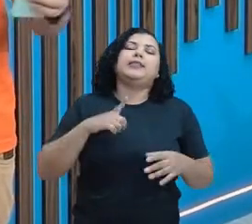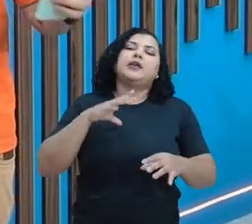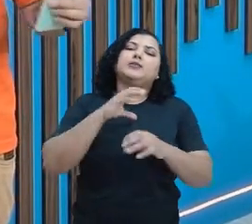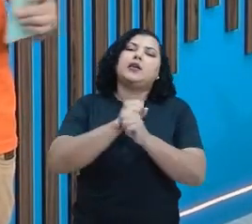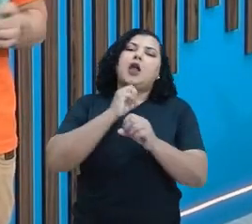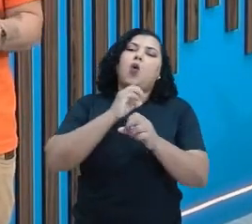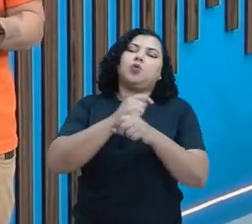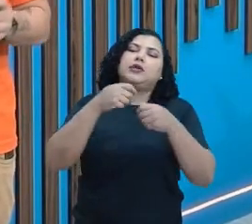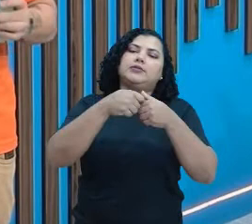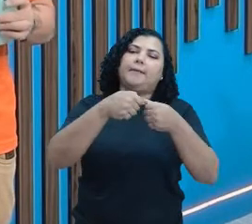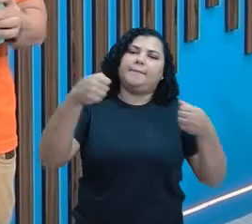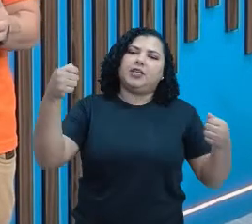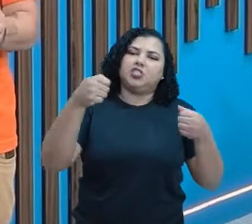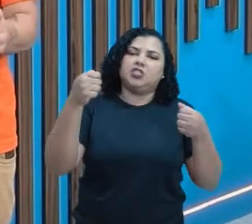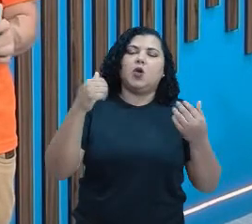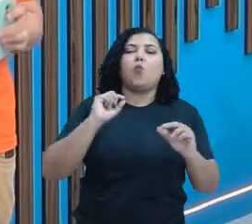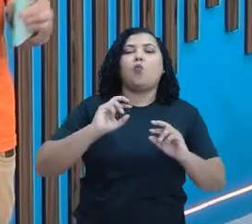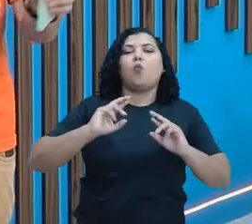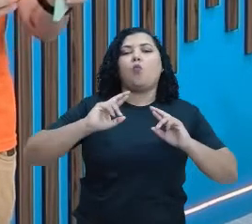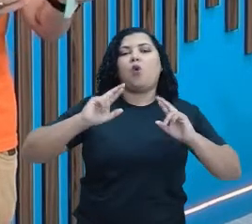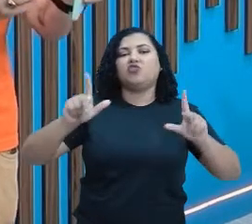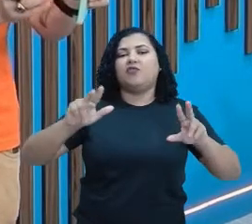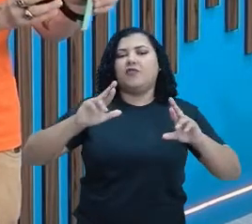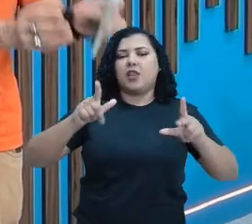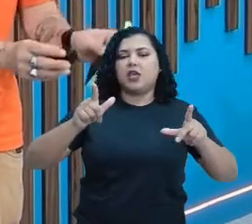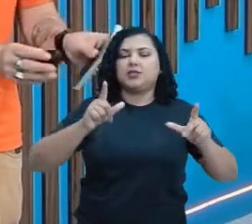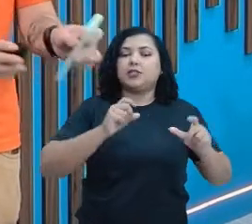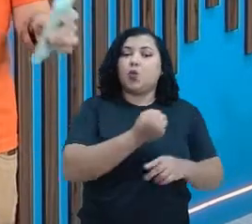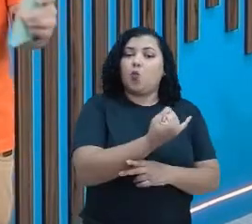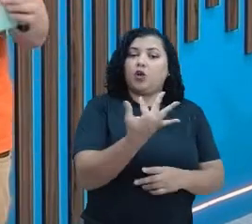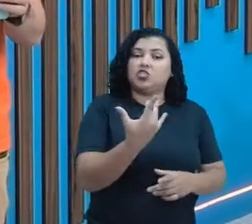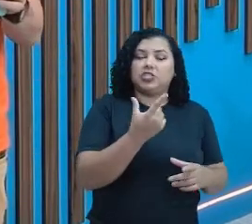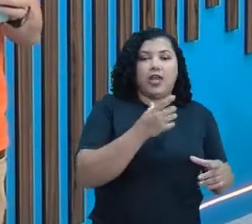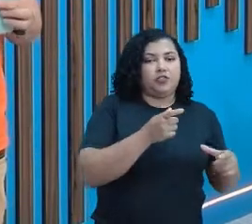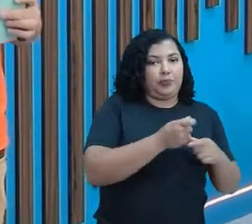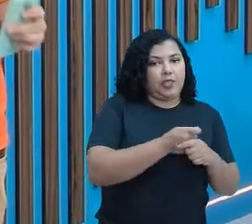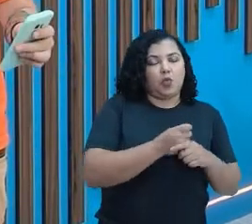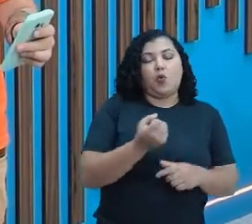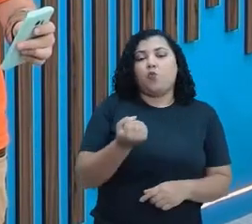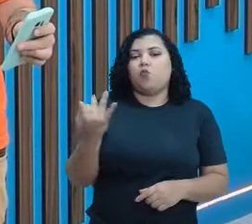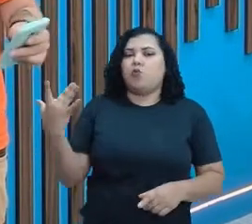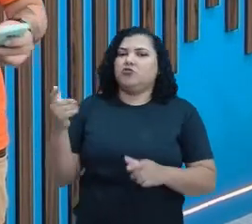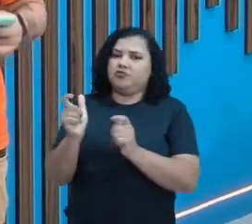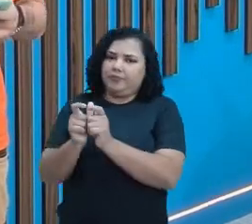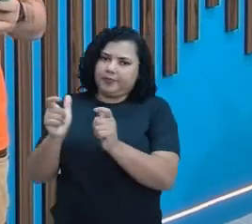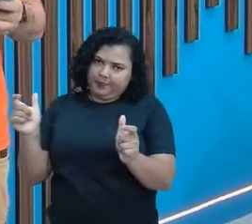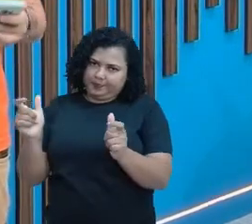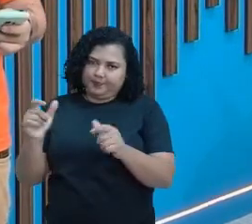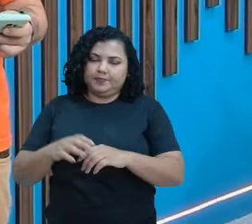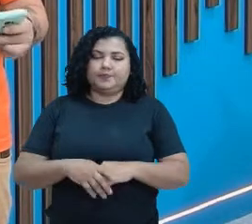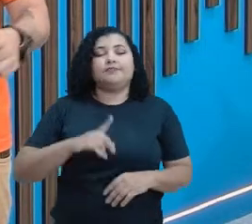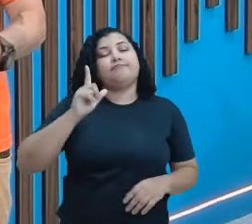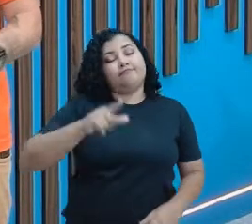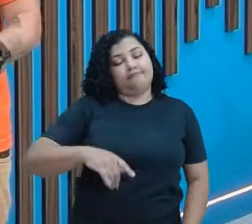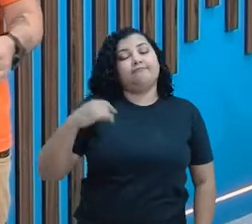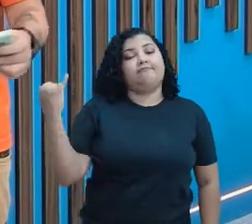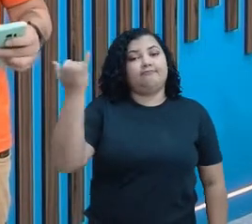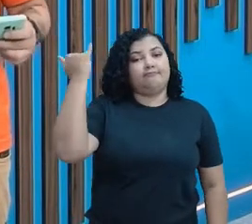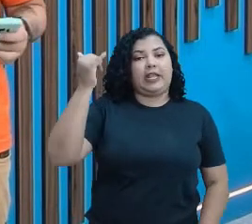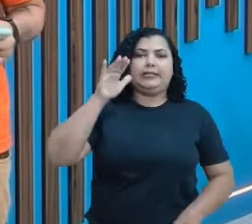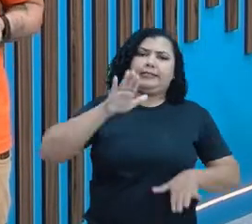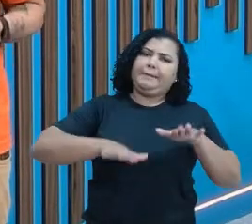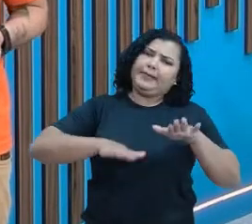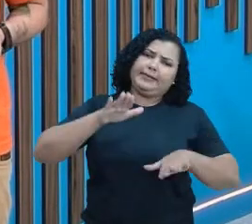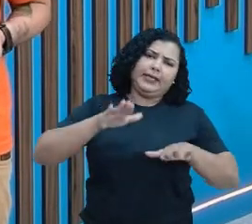calcular essa medida, vai nos dizer qual é a diferença entre a menor pontuação e a maior pontuação. E isso é importante, né? Ou seja, dependendo